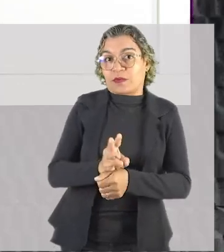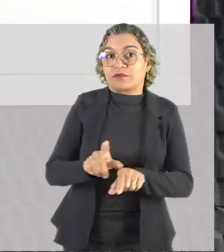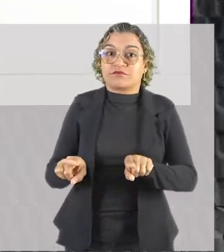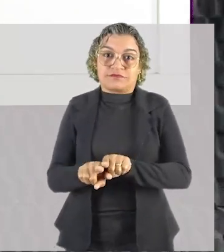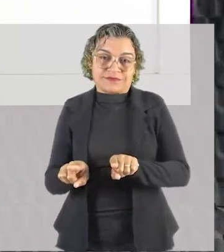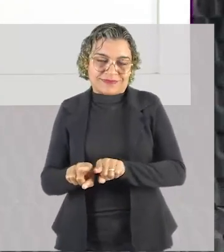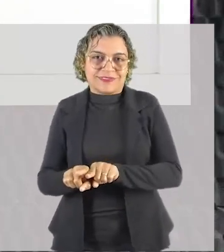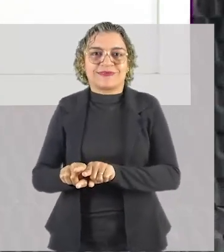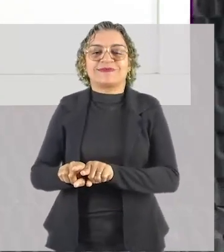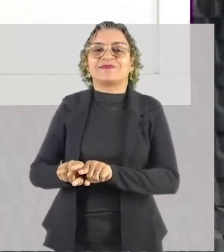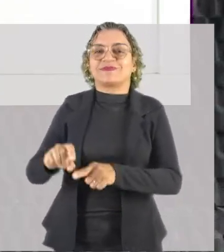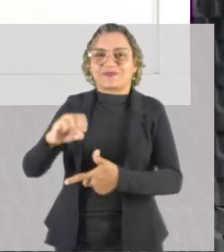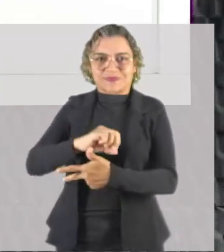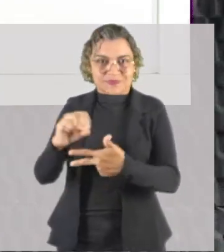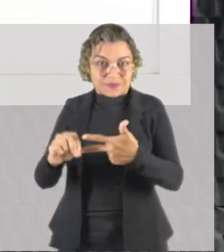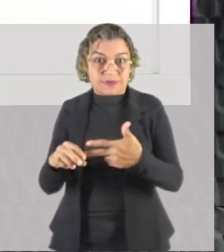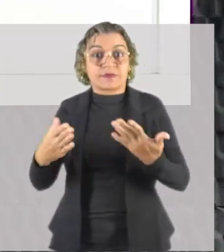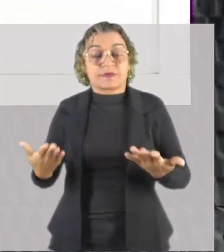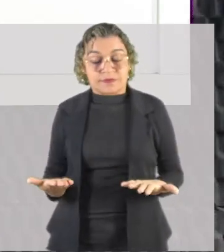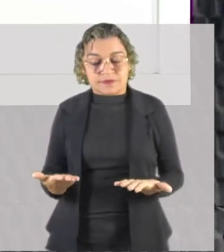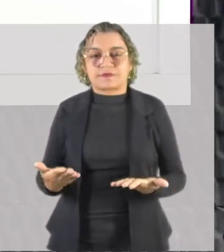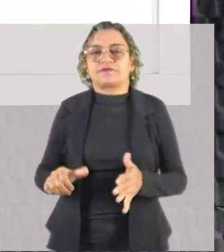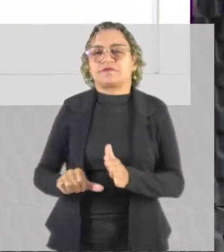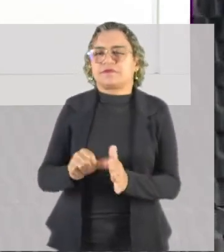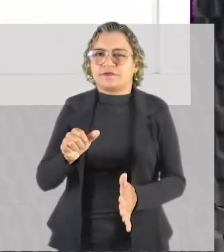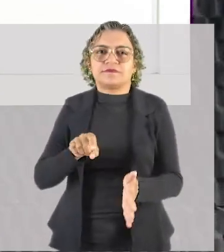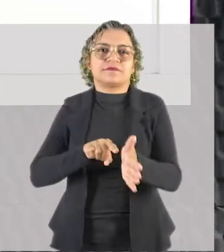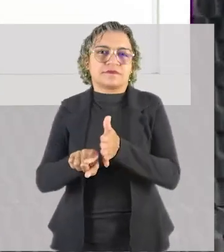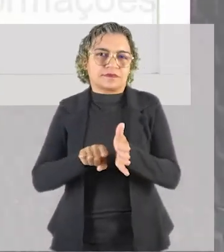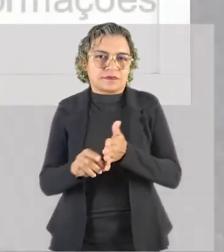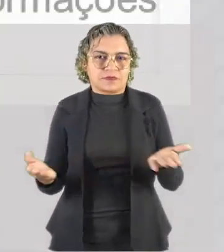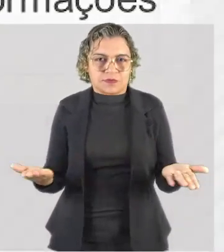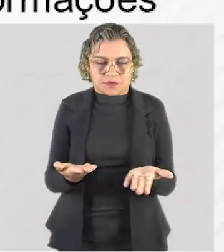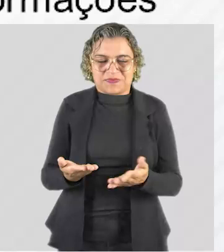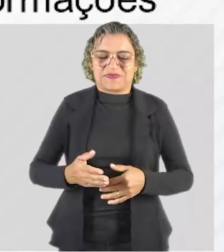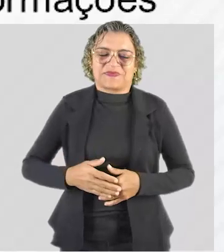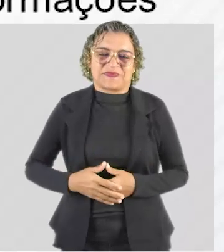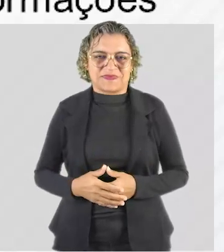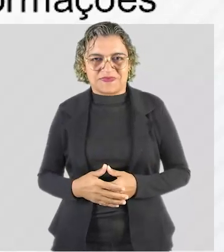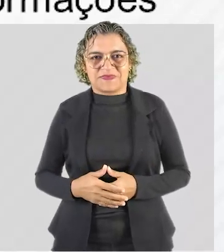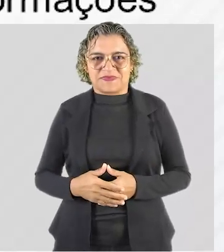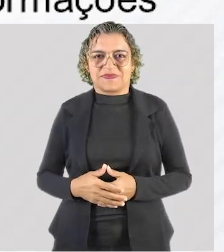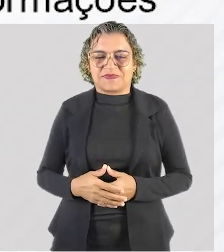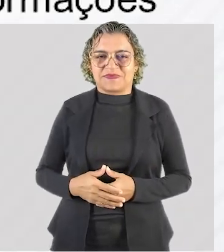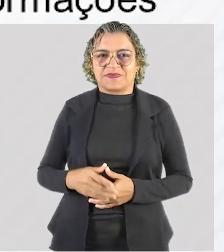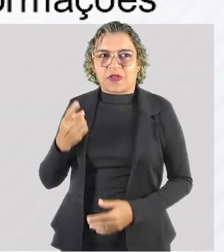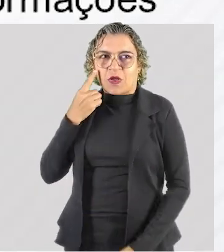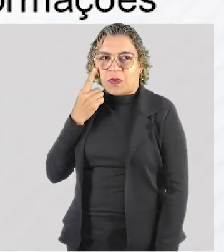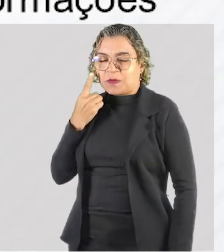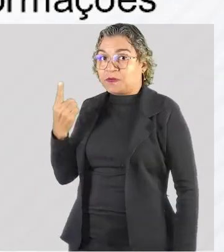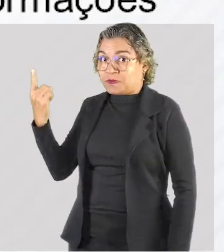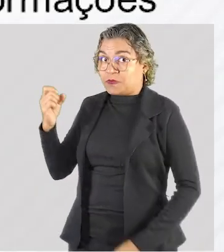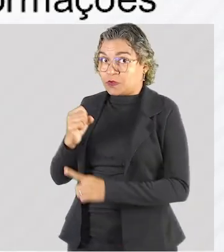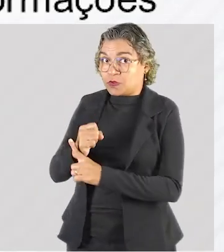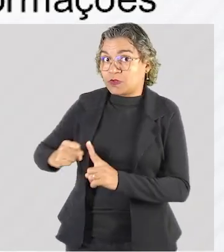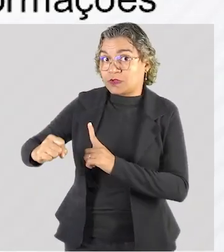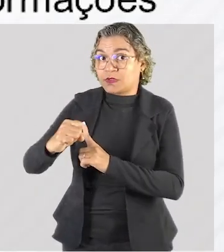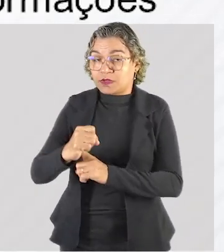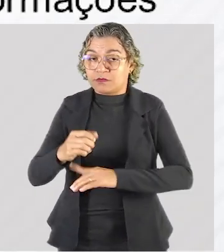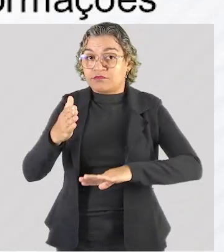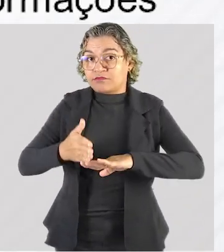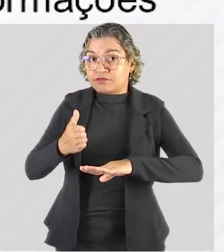do Enem. Okay? Então, sem demora, vamos para a primeira questão de hoje. Na sociedade contemporânea,